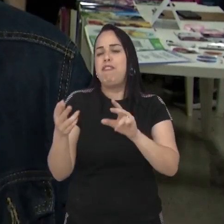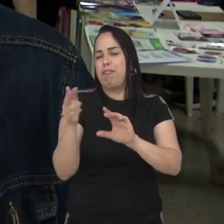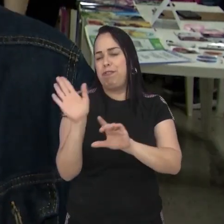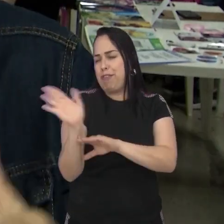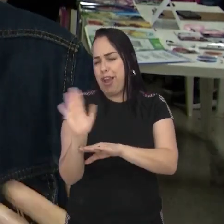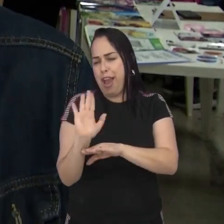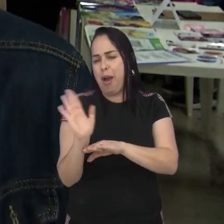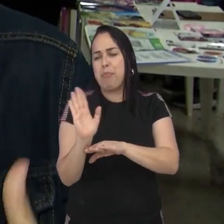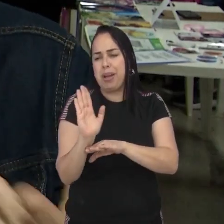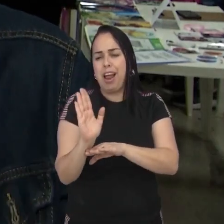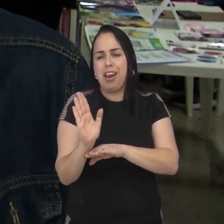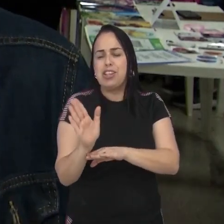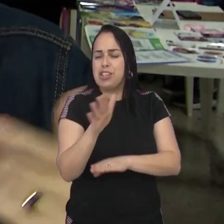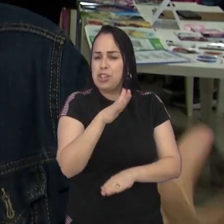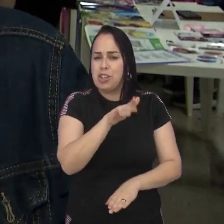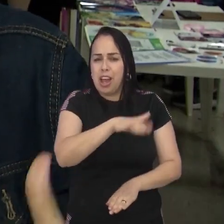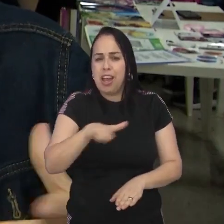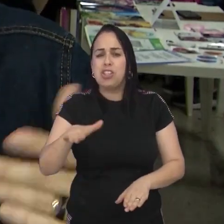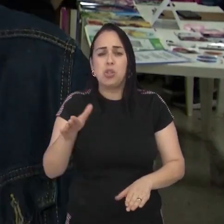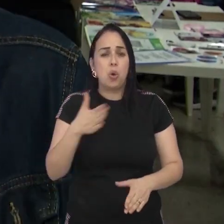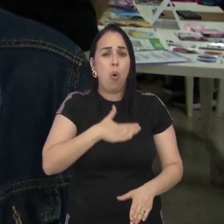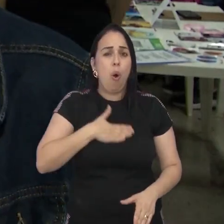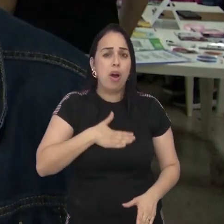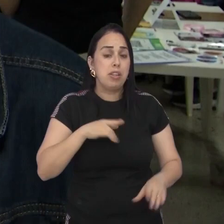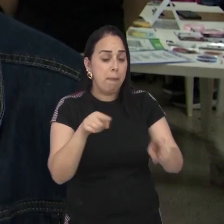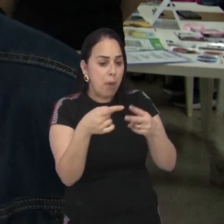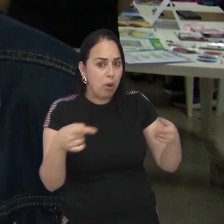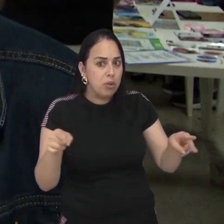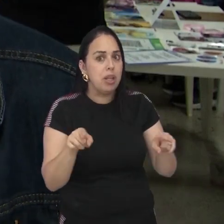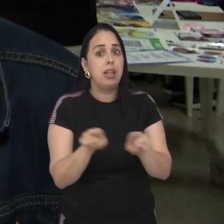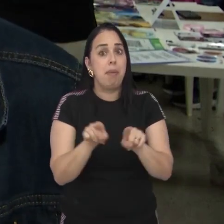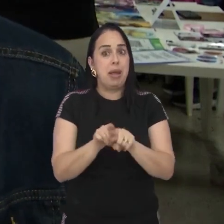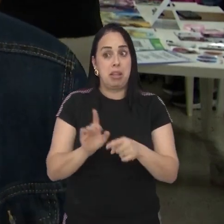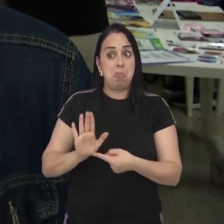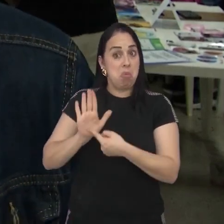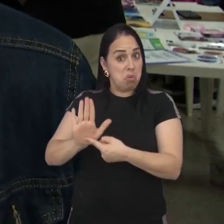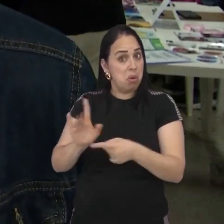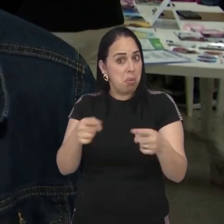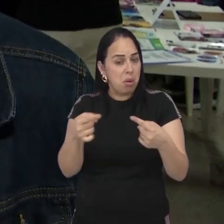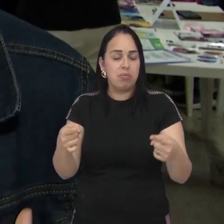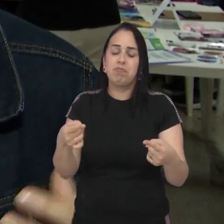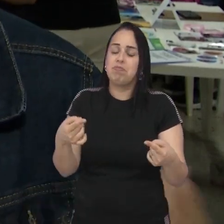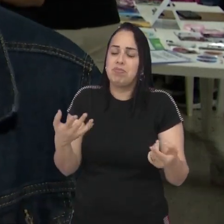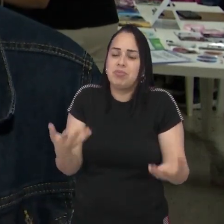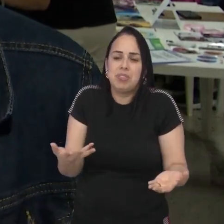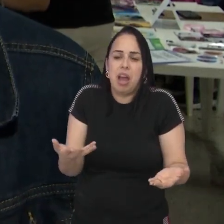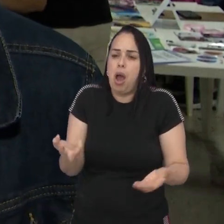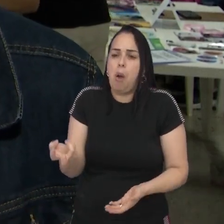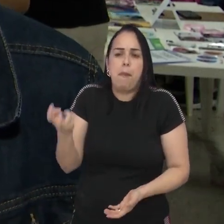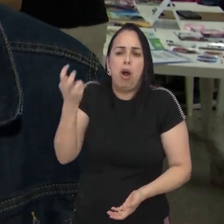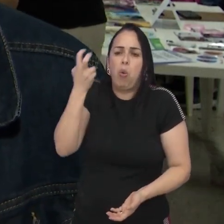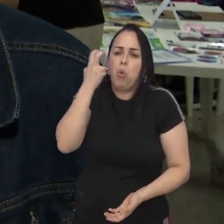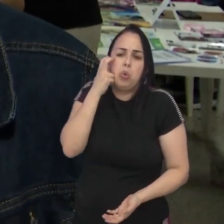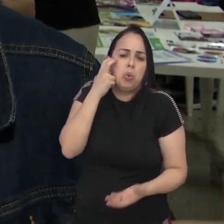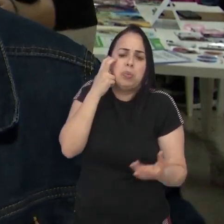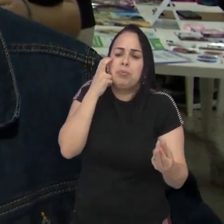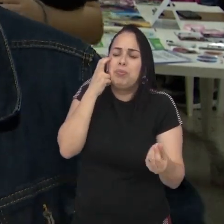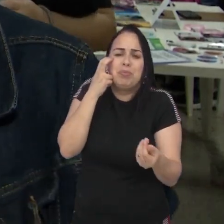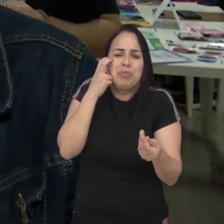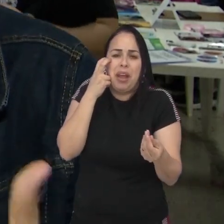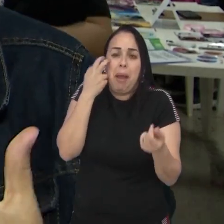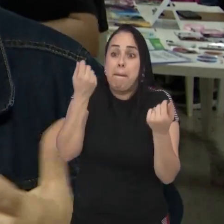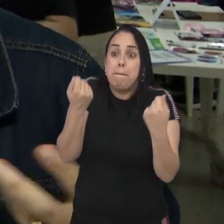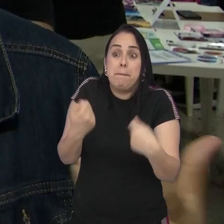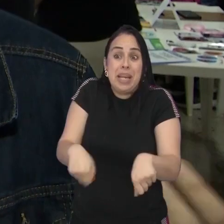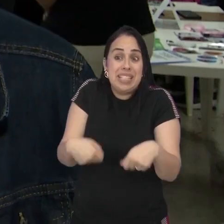filmes, enfim, os personagens, cosplay, músicas, teve apresentação de música. Então, assim, é uma cultura e